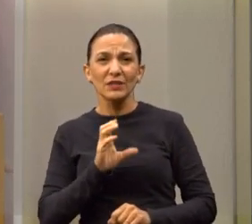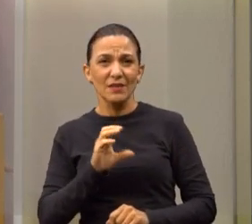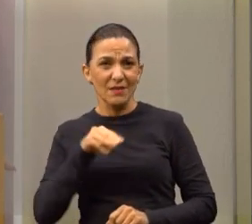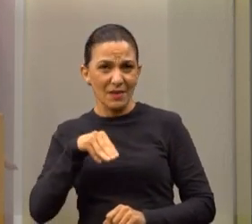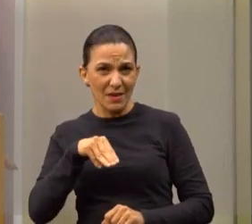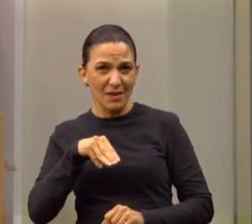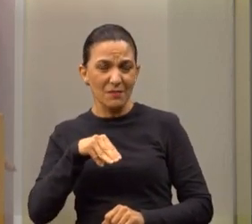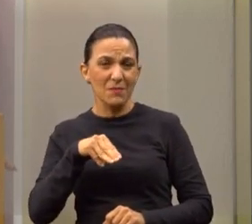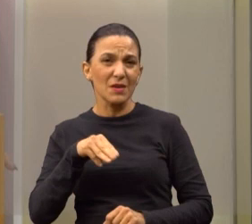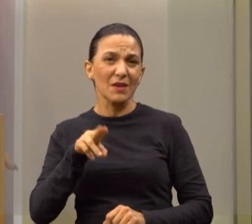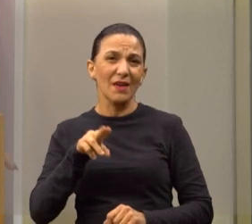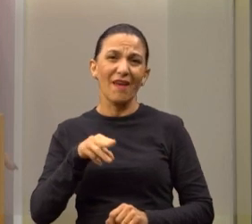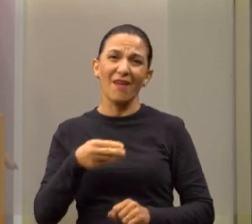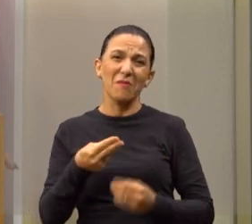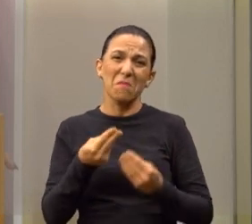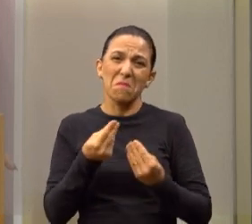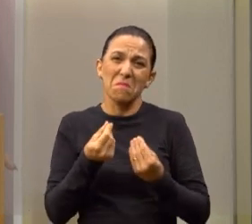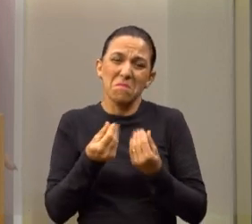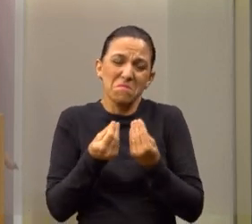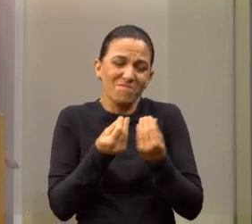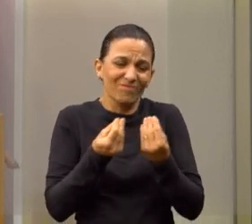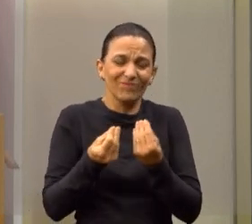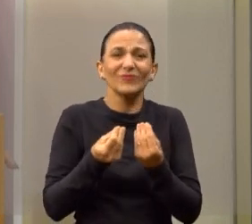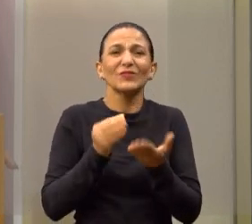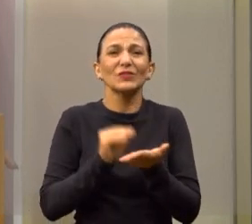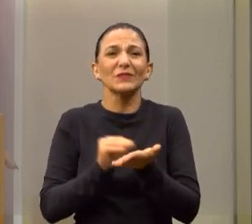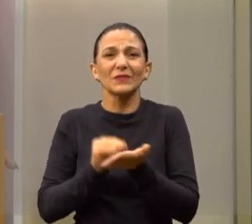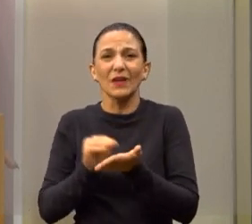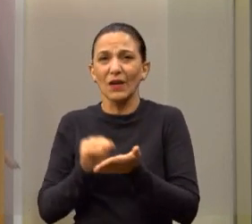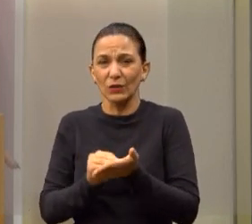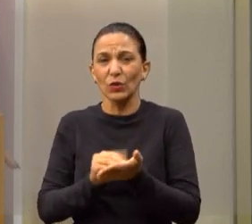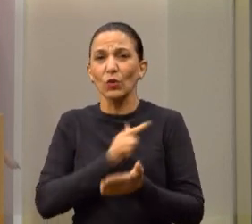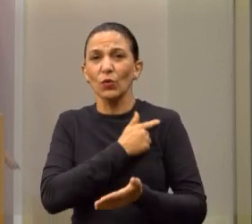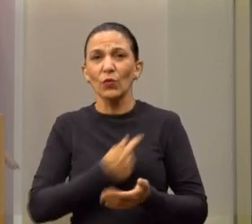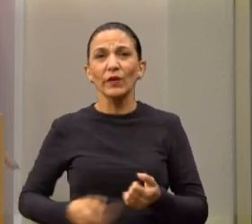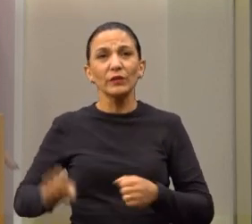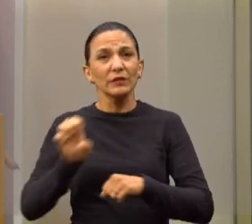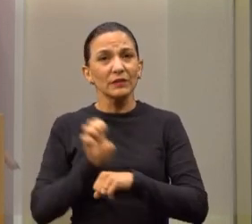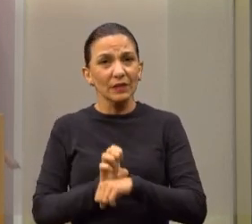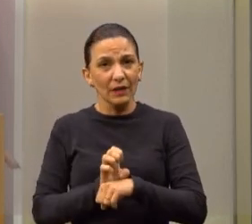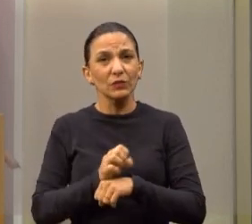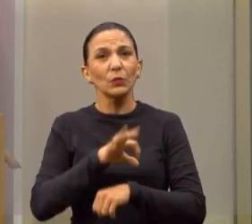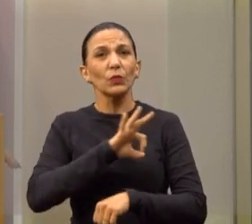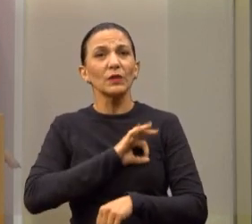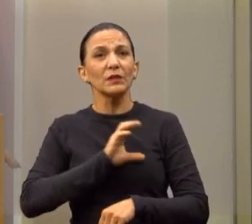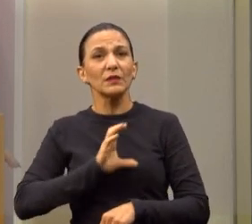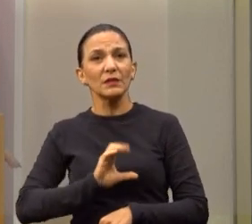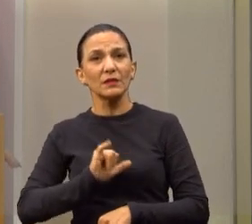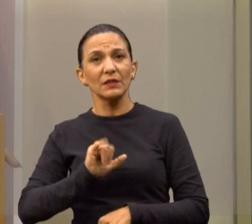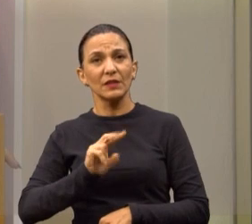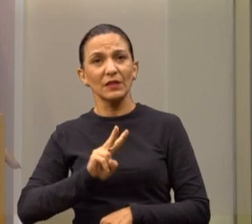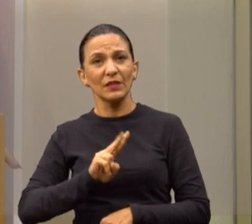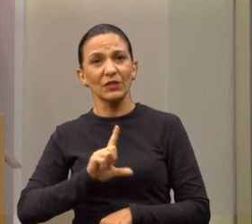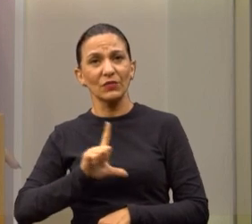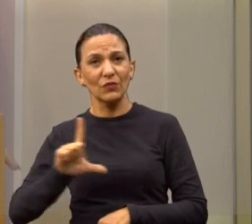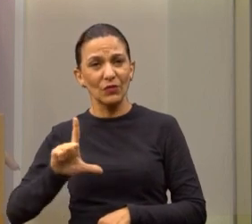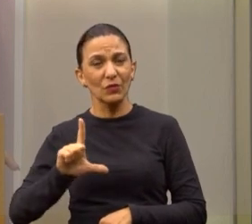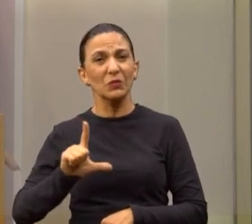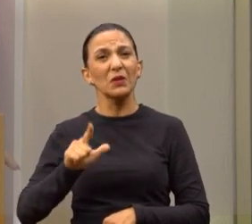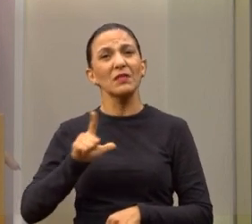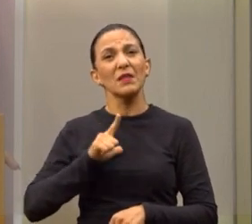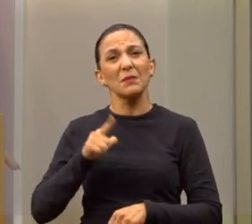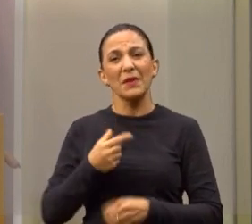quanto nós vemos o governo do Estado precarizando a Polícia Civil. Nós vemos um esvaziamento,